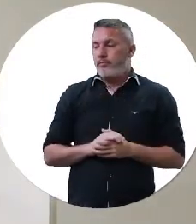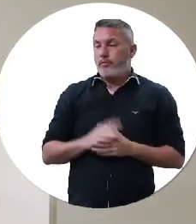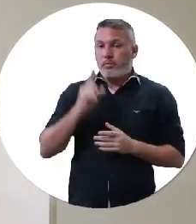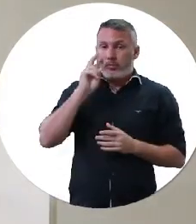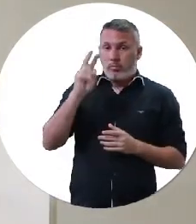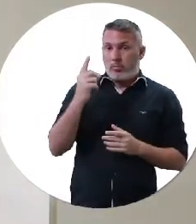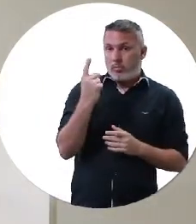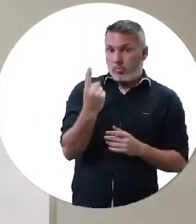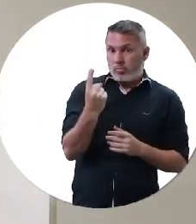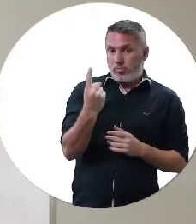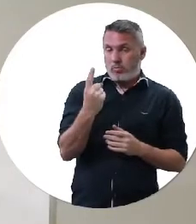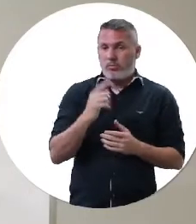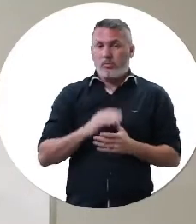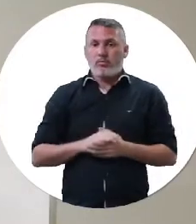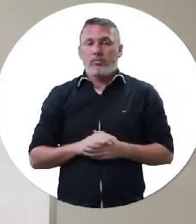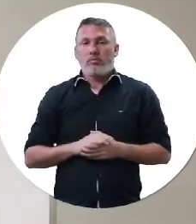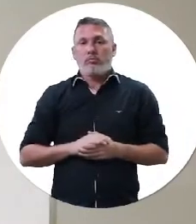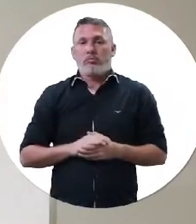nitro,